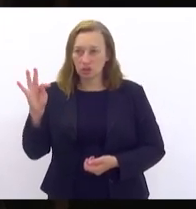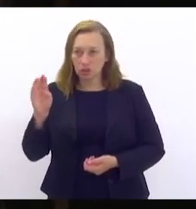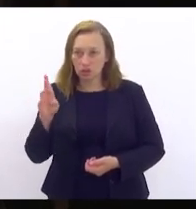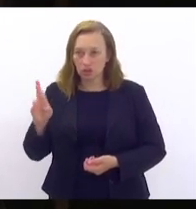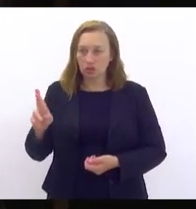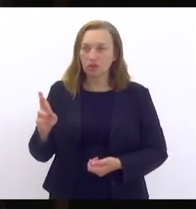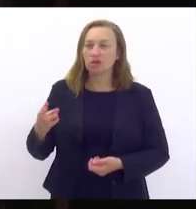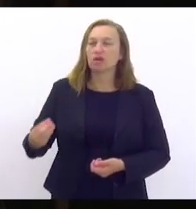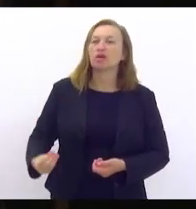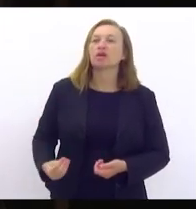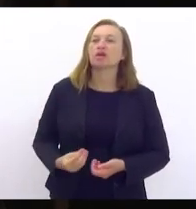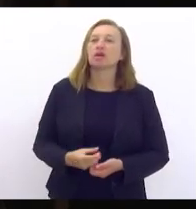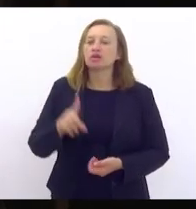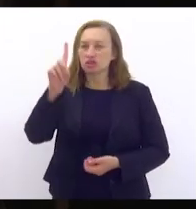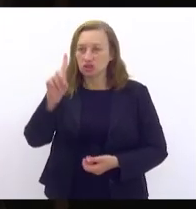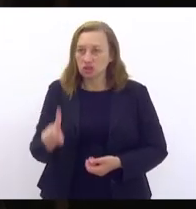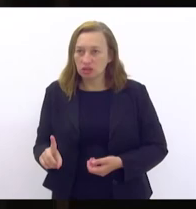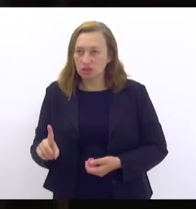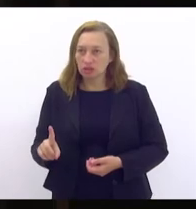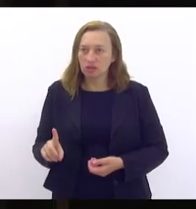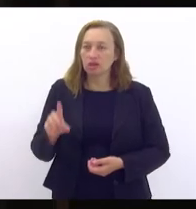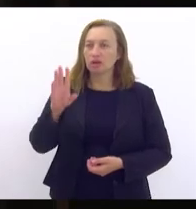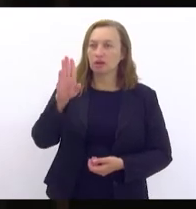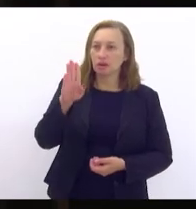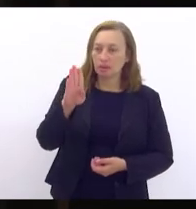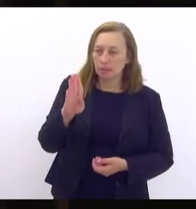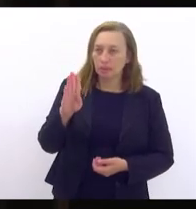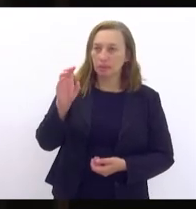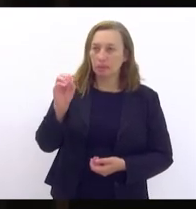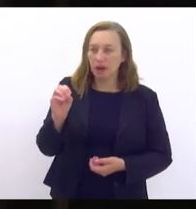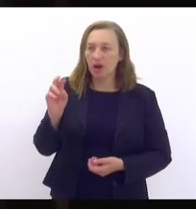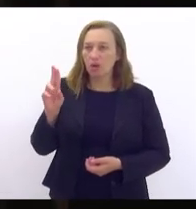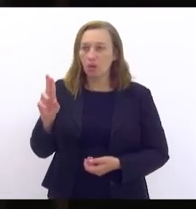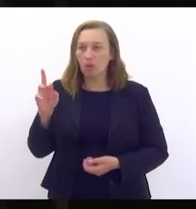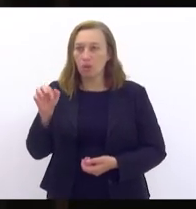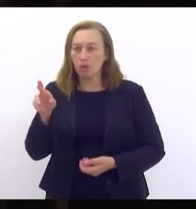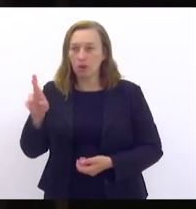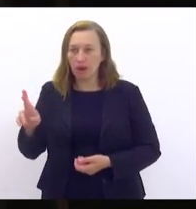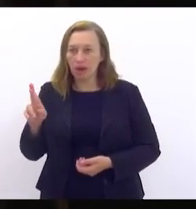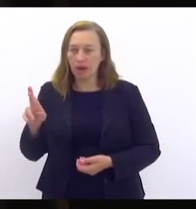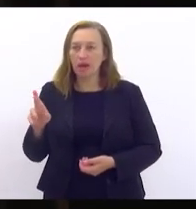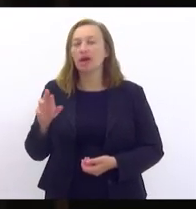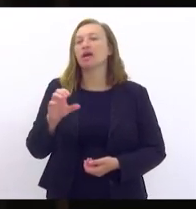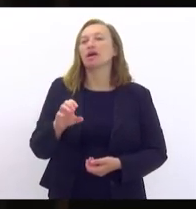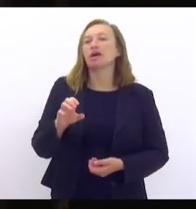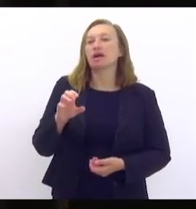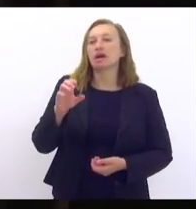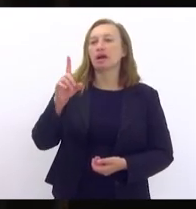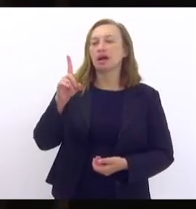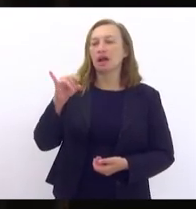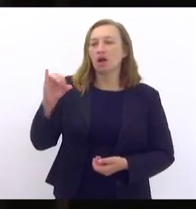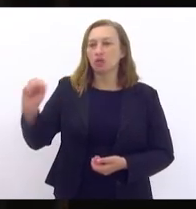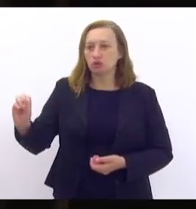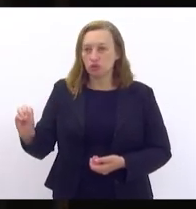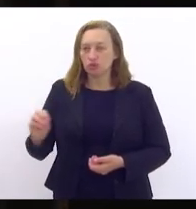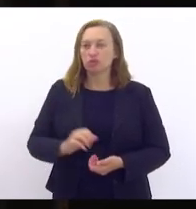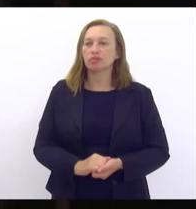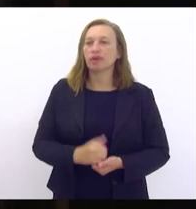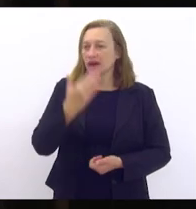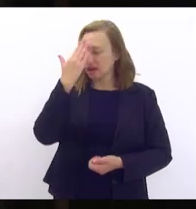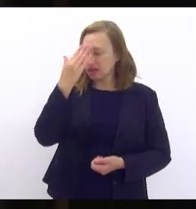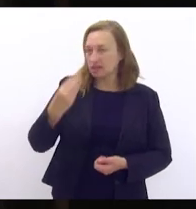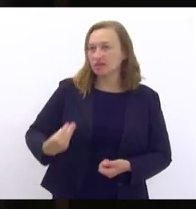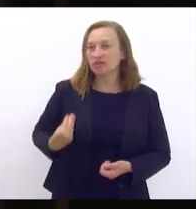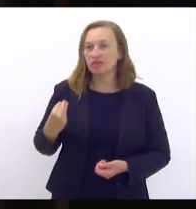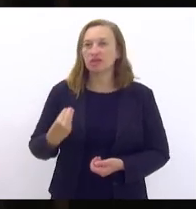a presença do diretor da Bauer plásticos o senhor Patrick Cláudio Patrick Valério agradecer